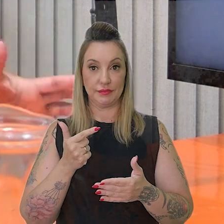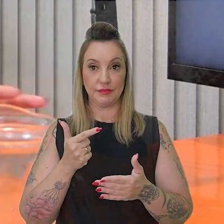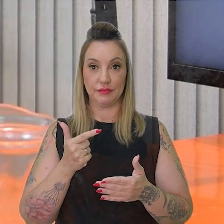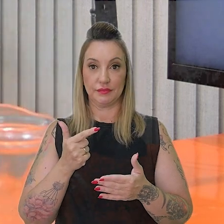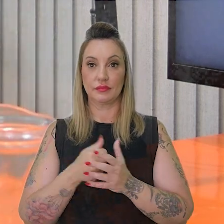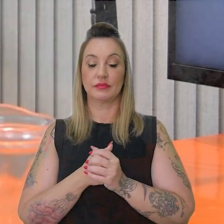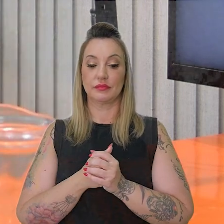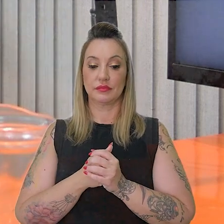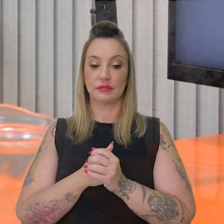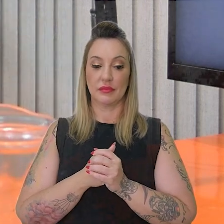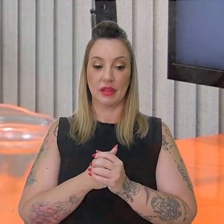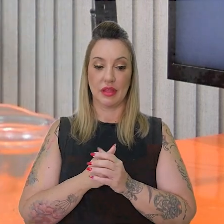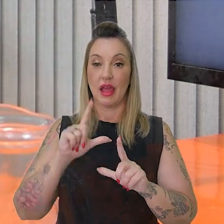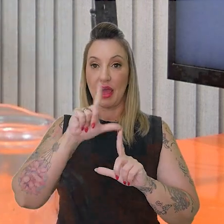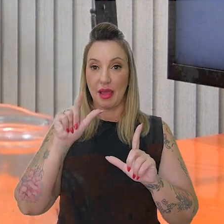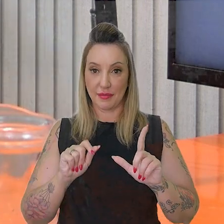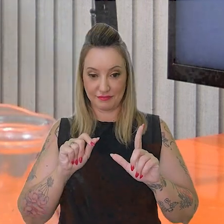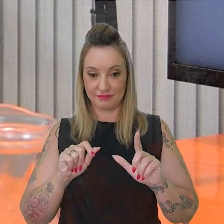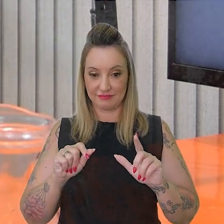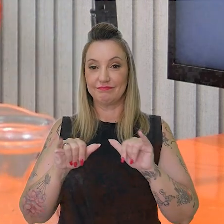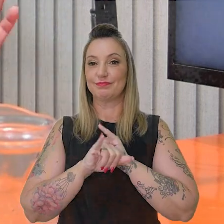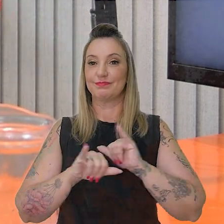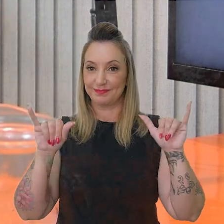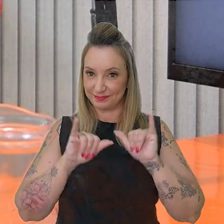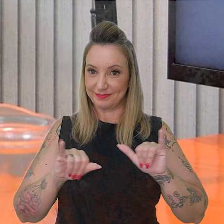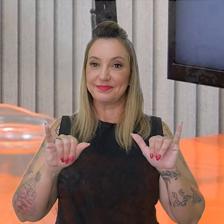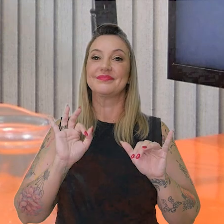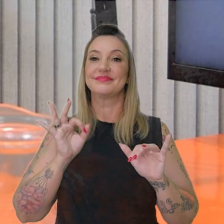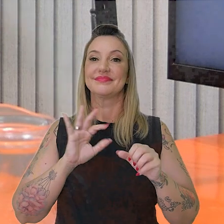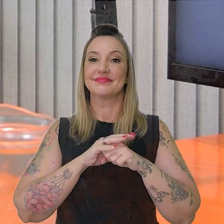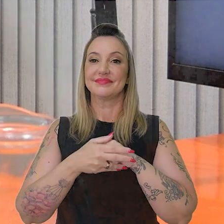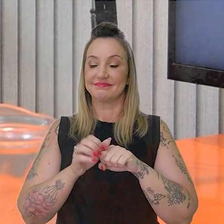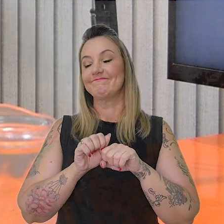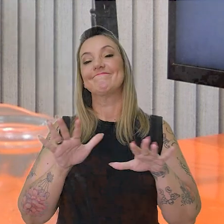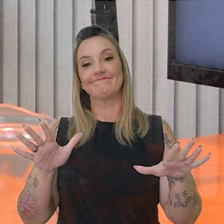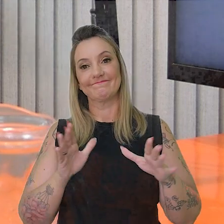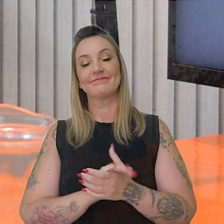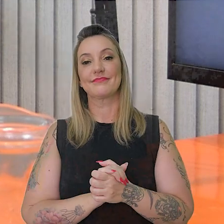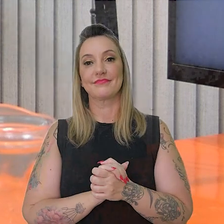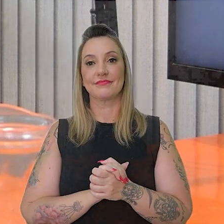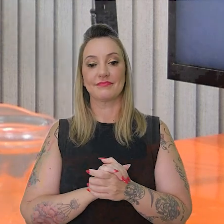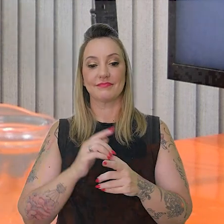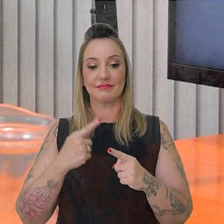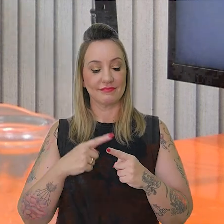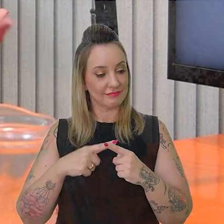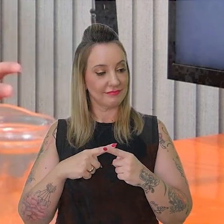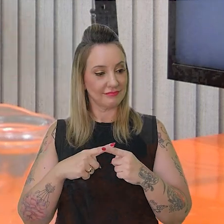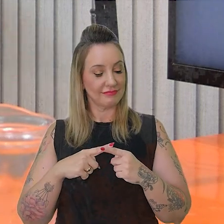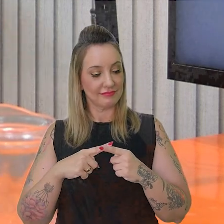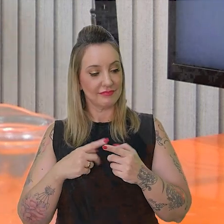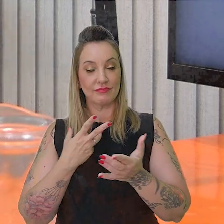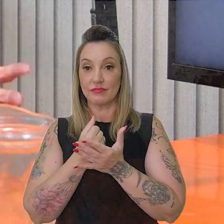tinha uhum né que a Amazon também tava bombando ainda né pandêmica tal É verdade e aí eu